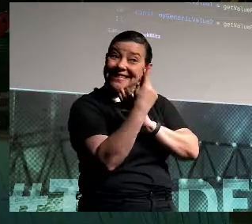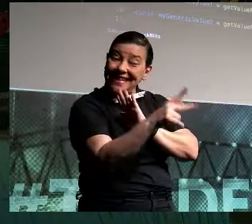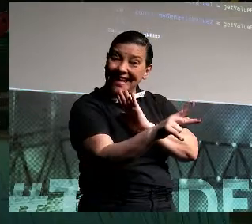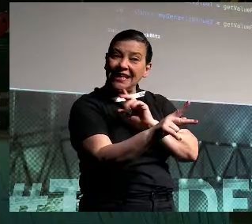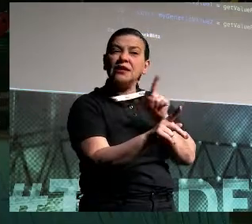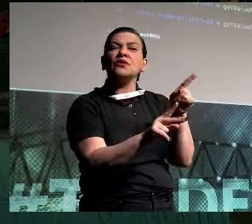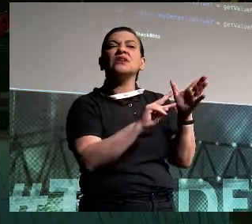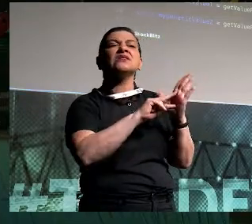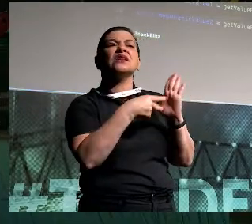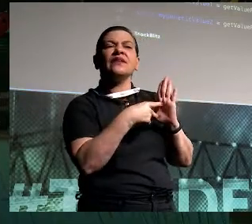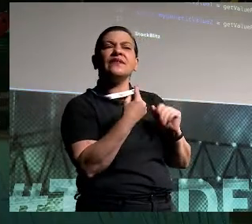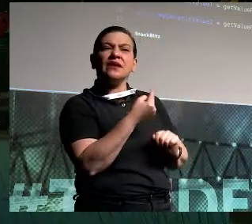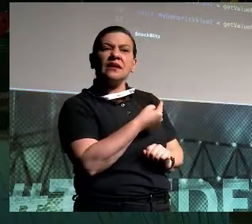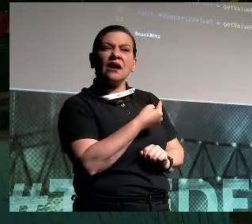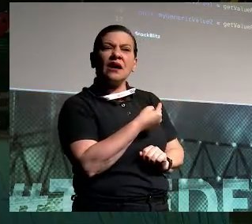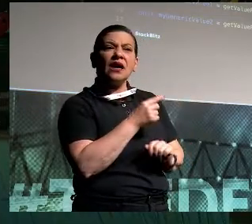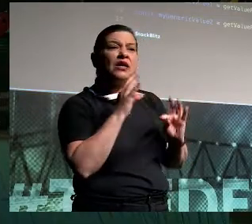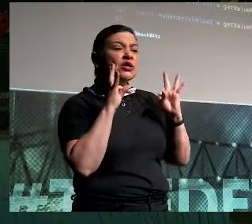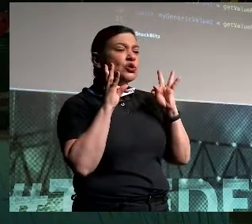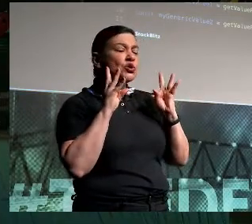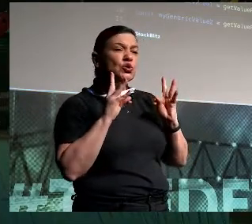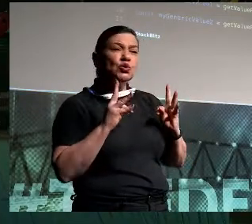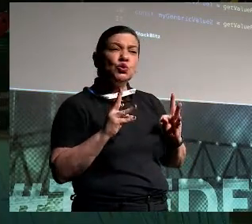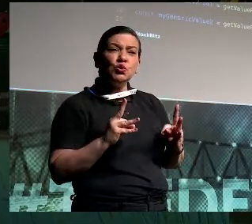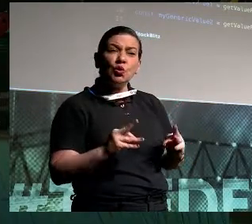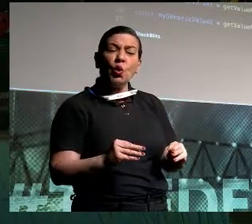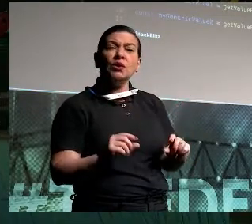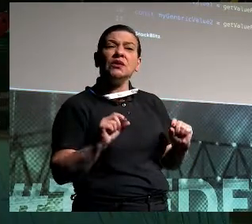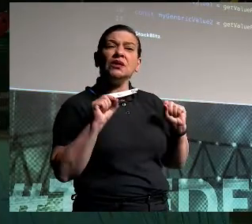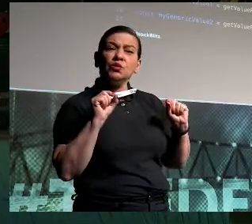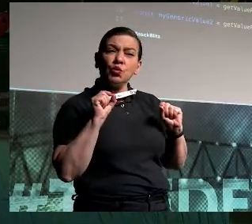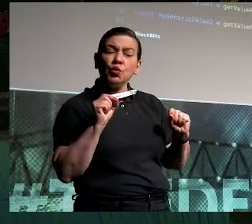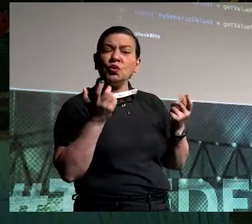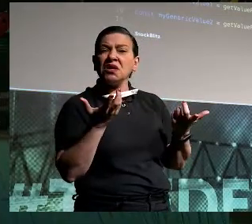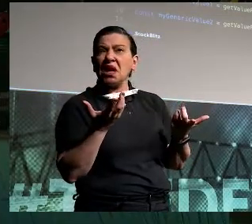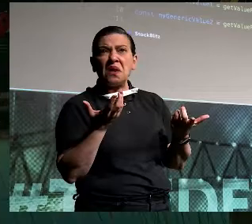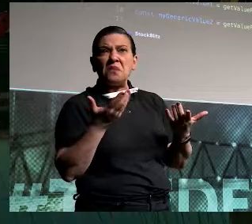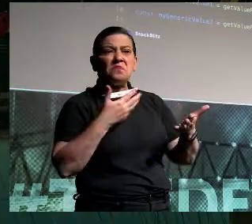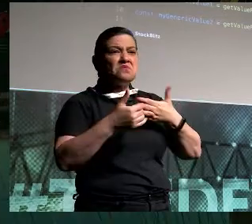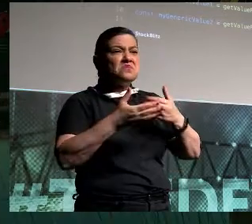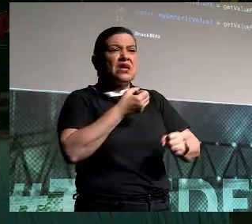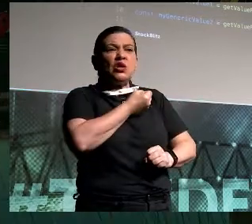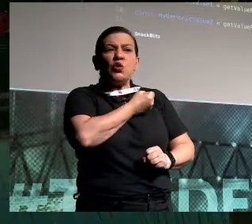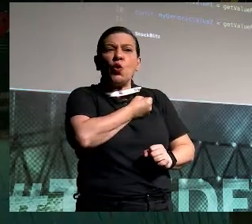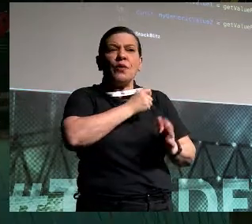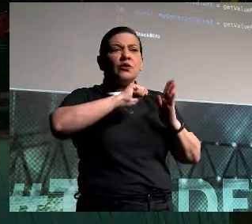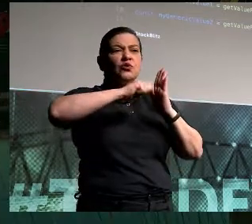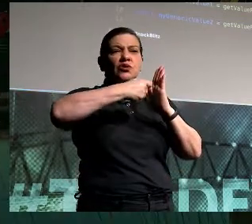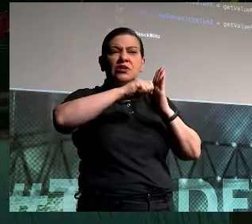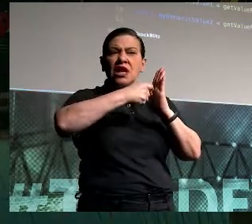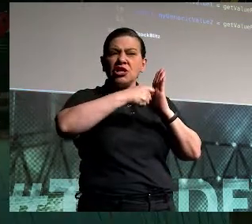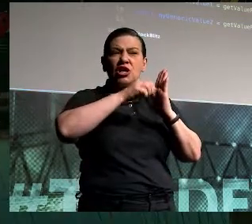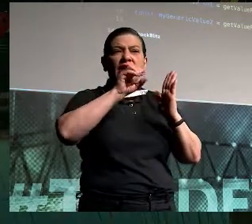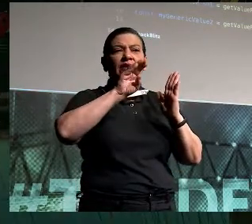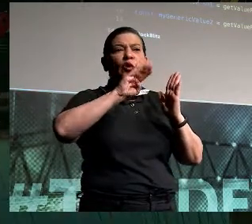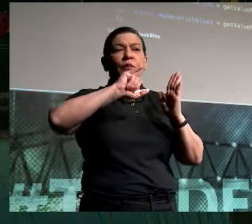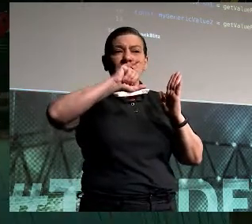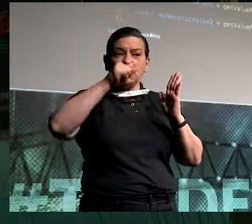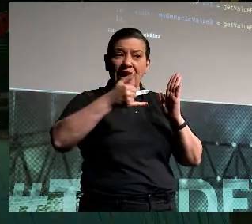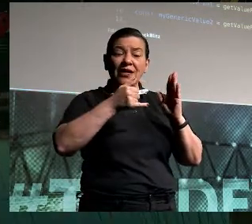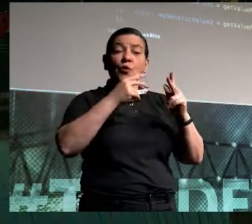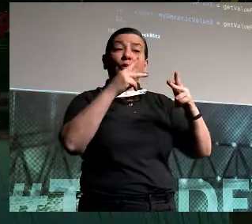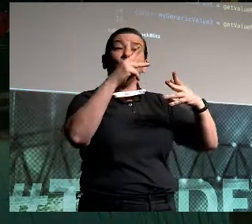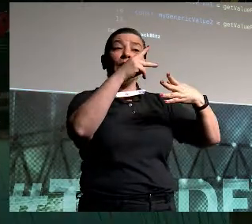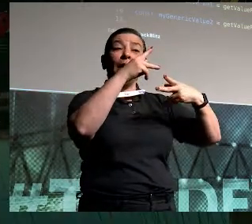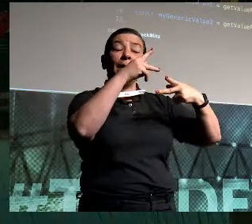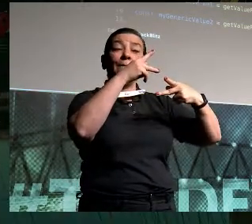daqui significa o quê? Todas as possíveis valores de qualquer uma das chaves desse objeto que eu receber por parâmetro.